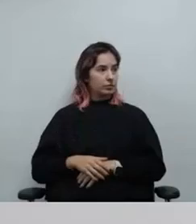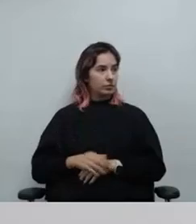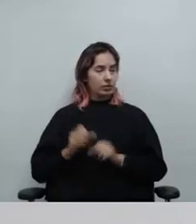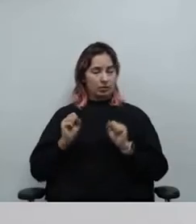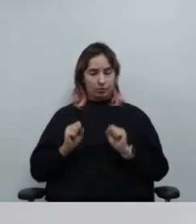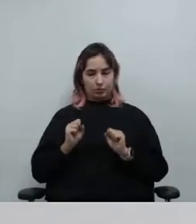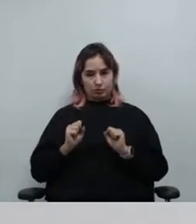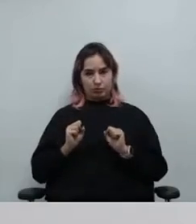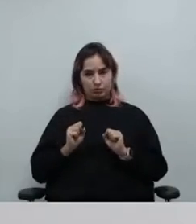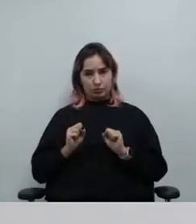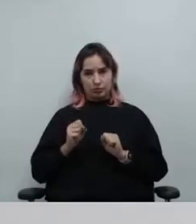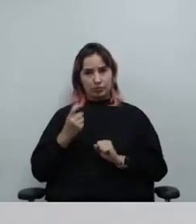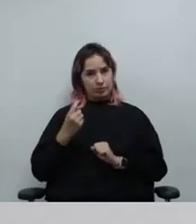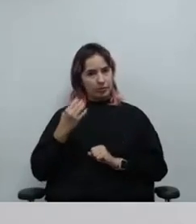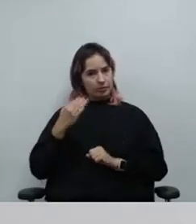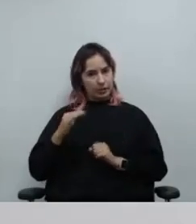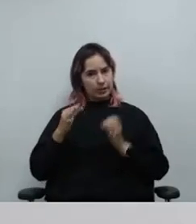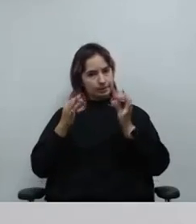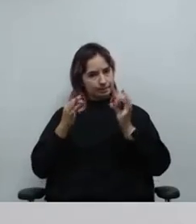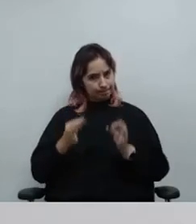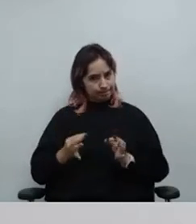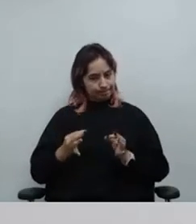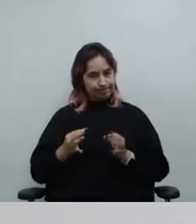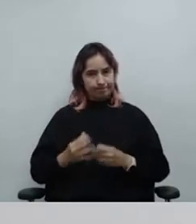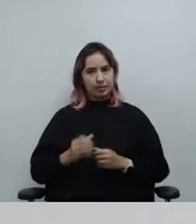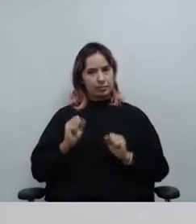Pode ser 1h30 com fidelidade?